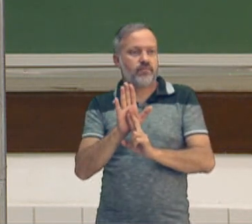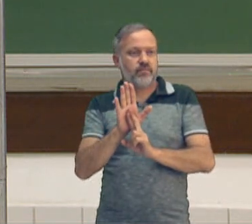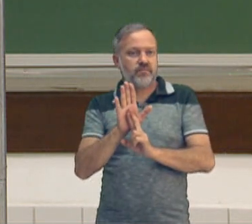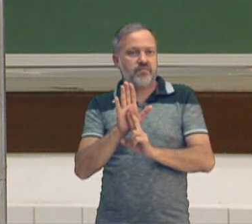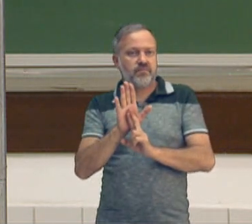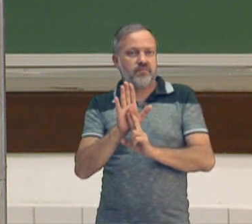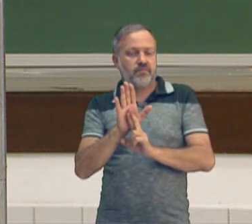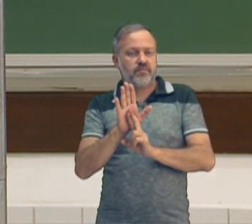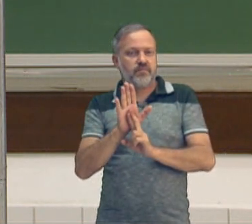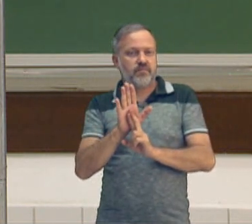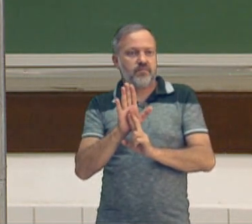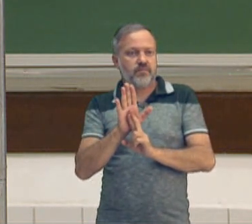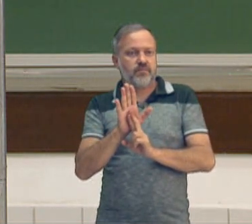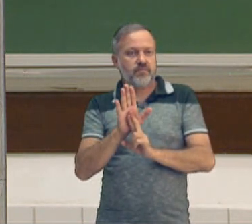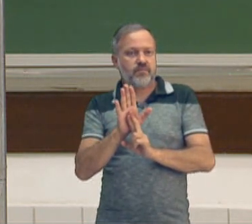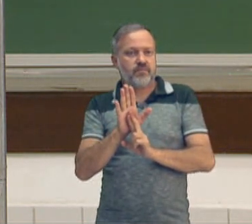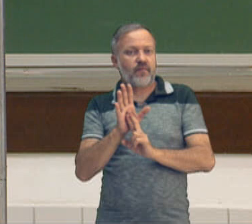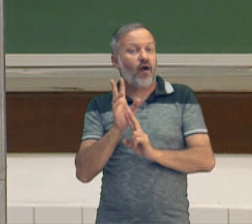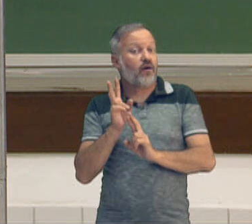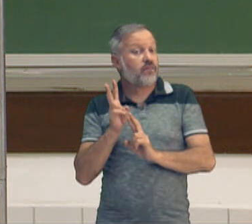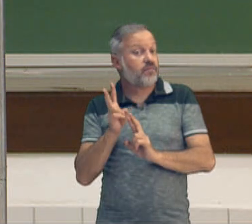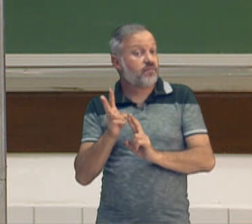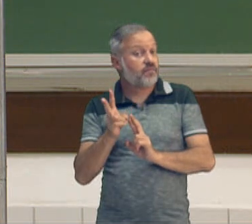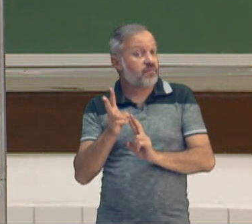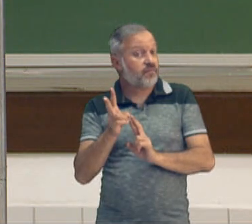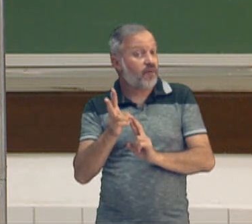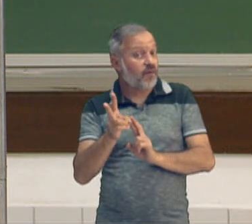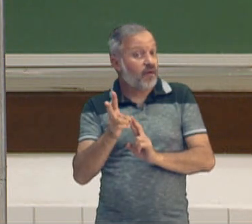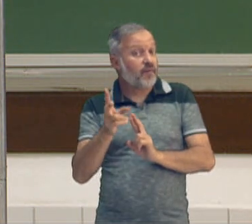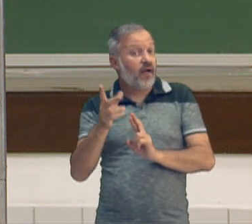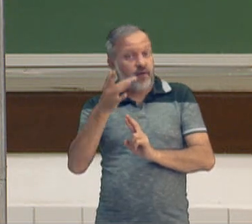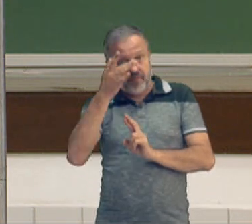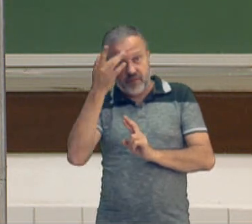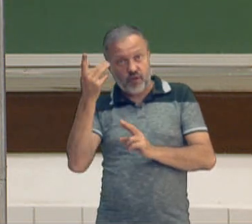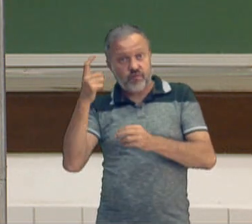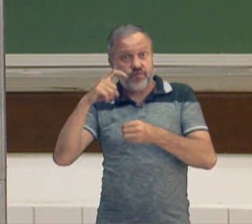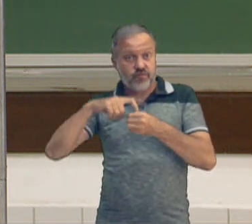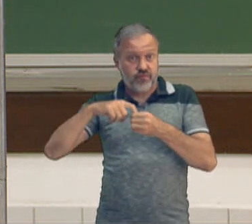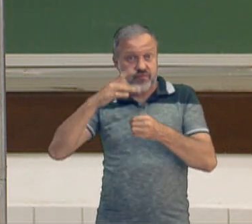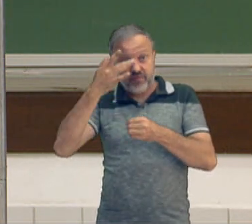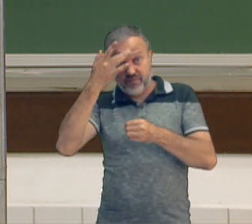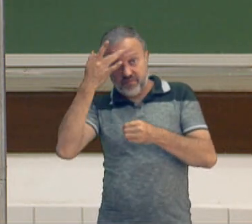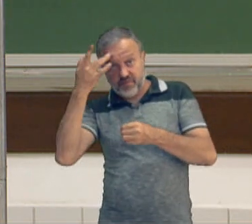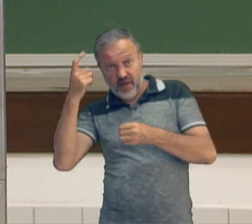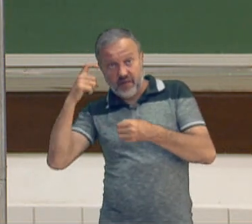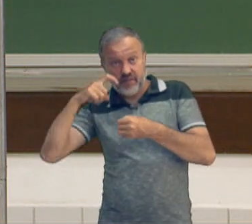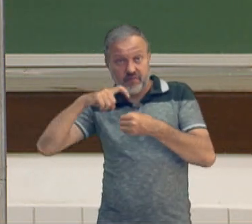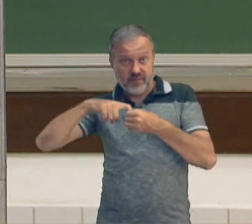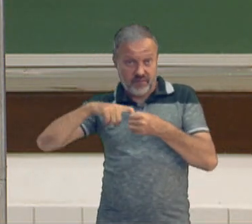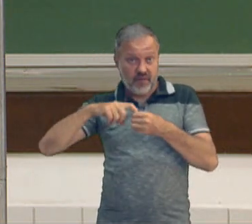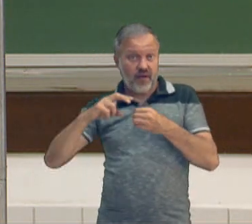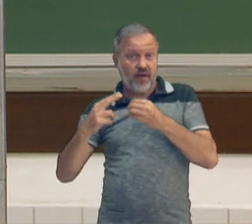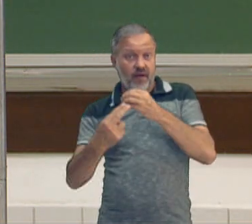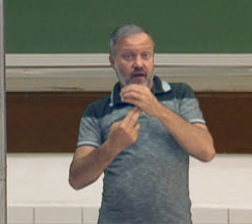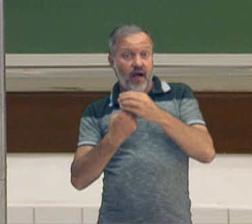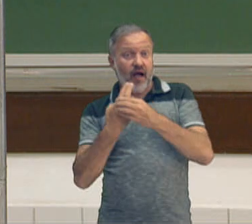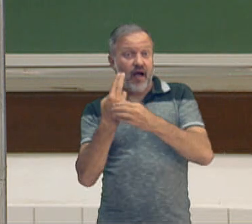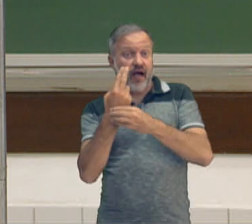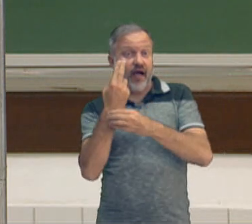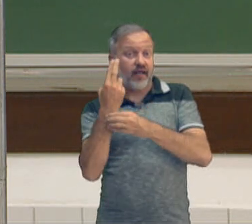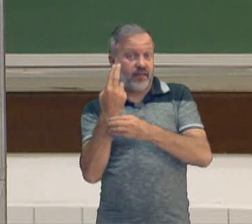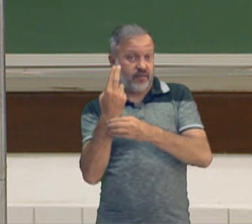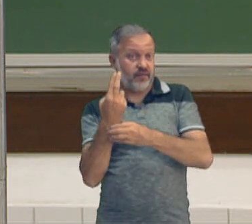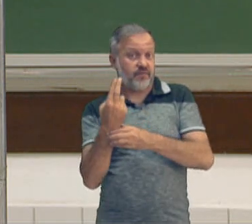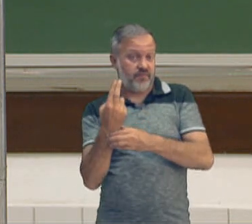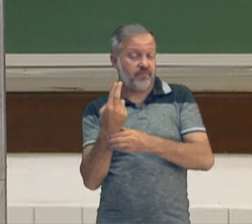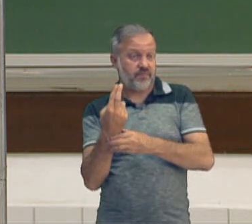de eternos renascimentos. Eternos não, porque em algum momento, para o budista, você pode romper com esse ciclo de eternos